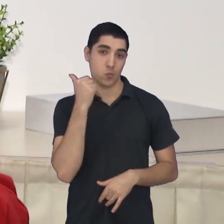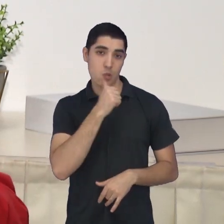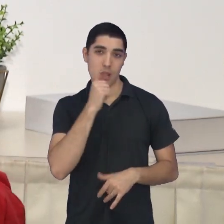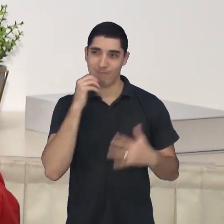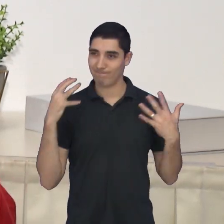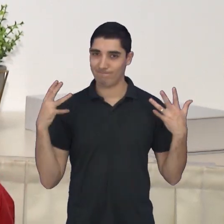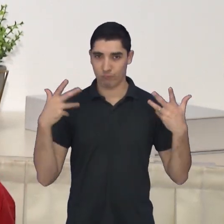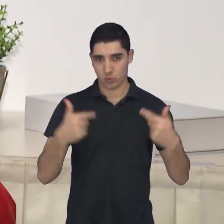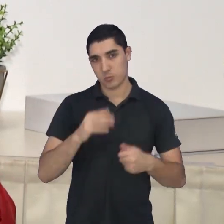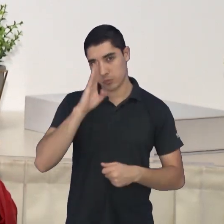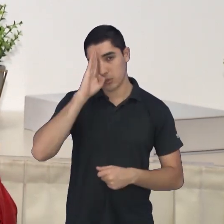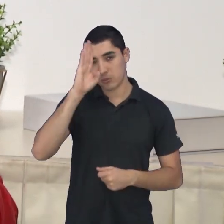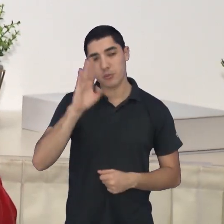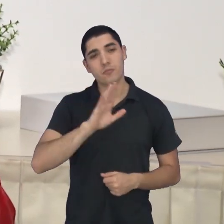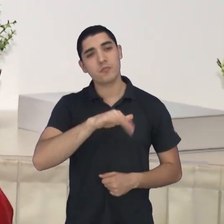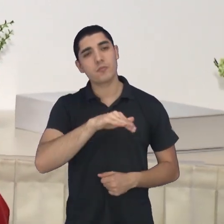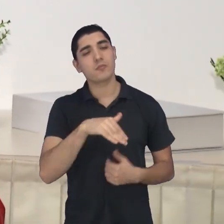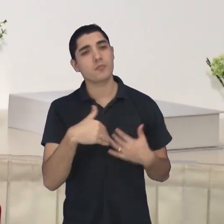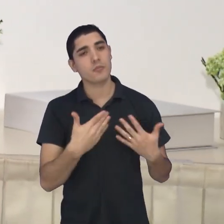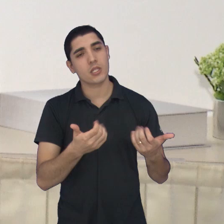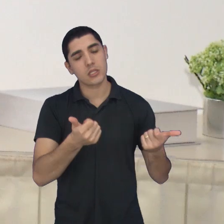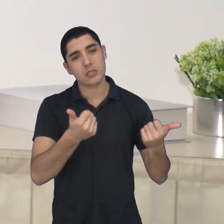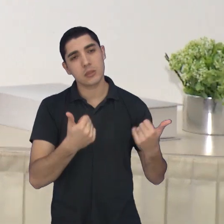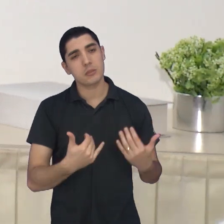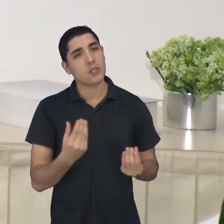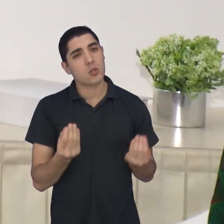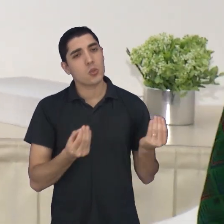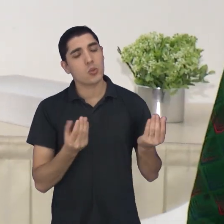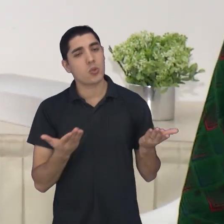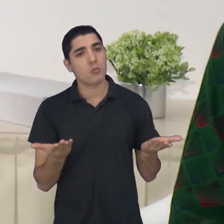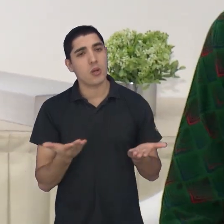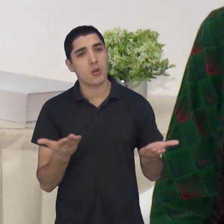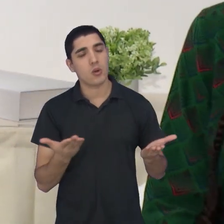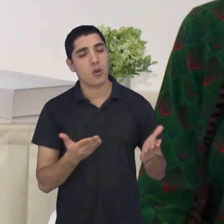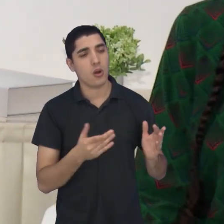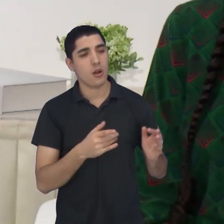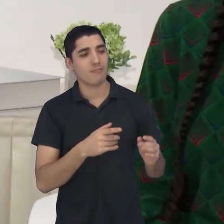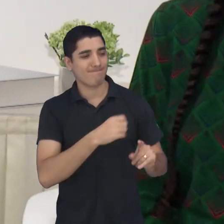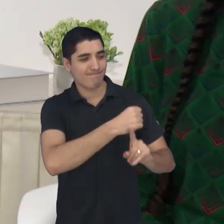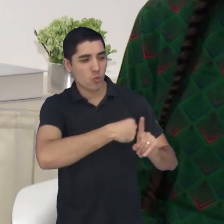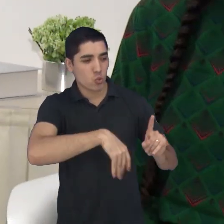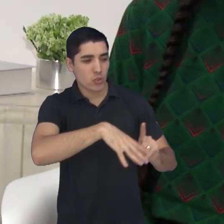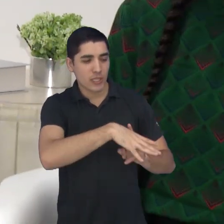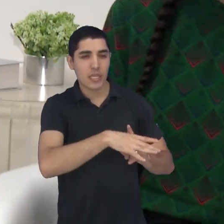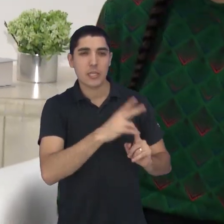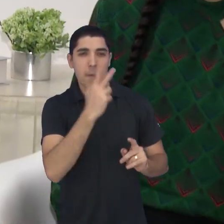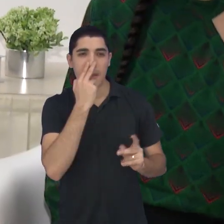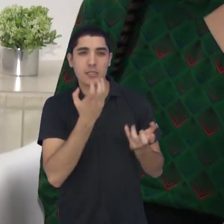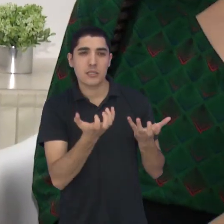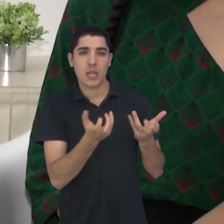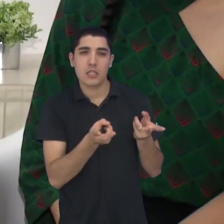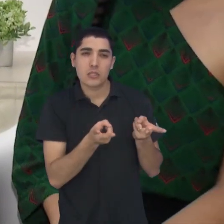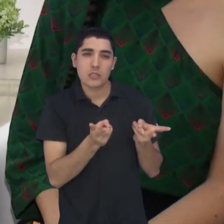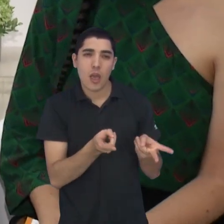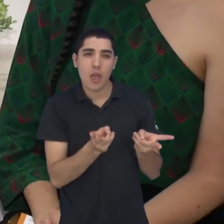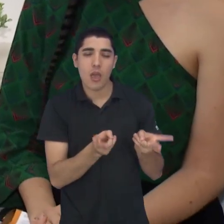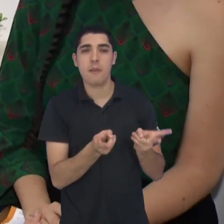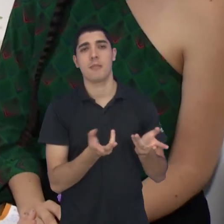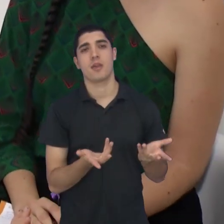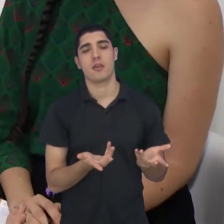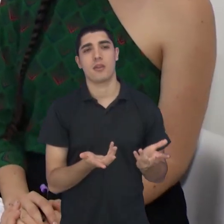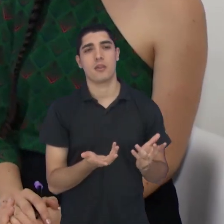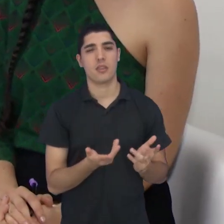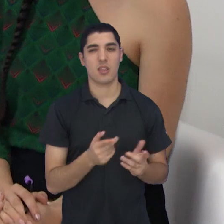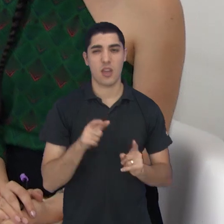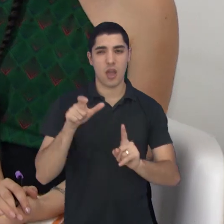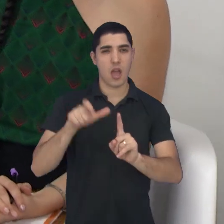E Letícia, conta pra gente, então, como é que fica essa questão da sociedade sempre querer, de alguma forma, tirar